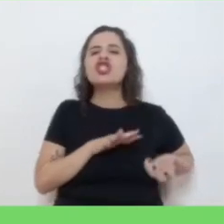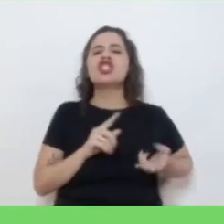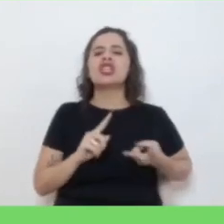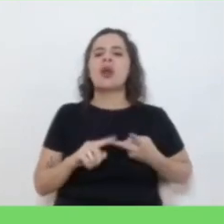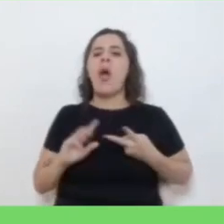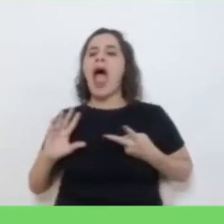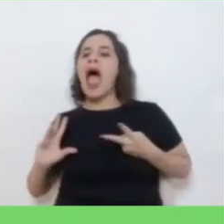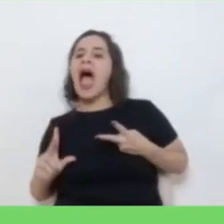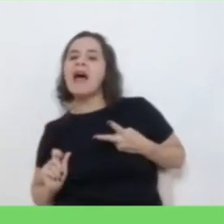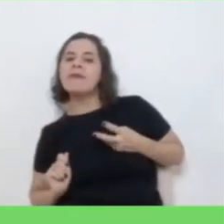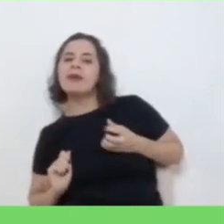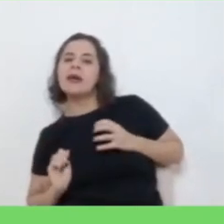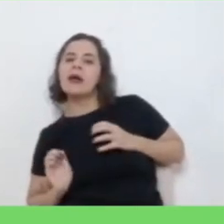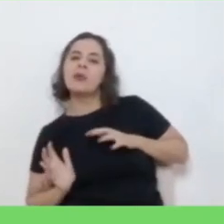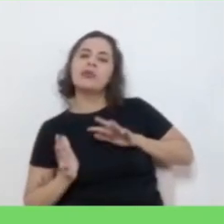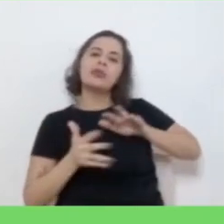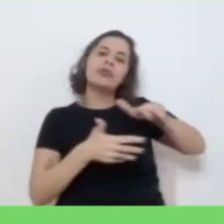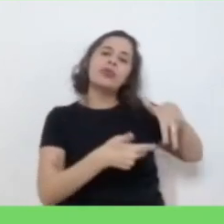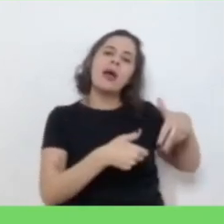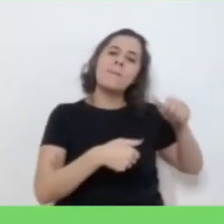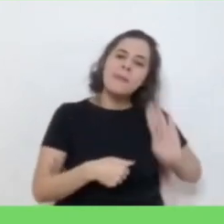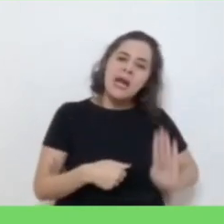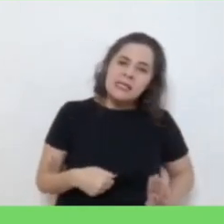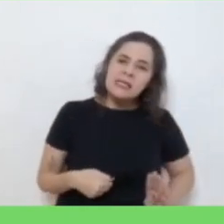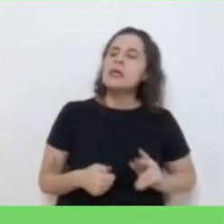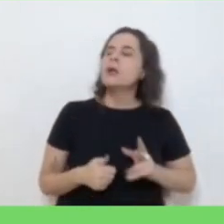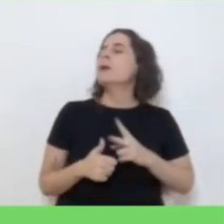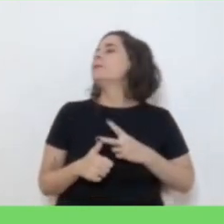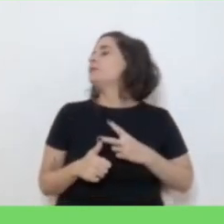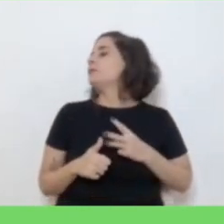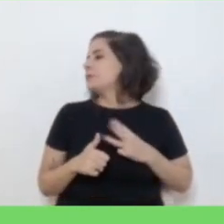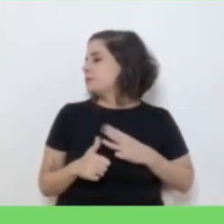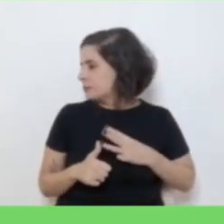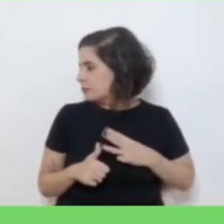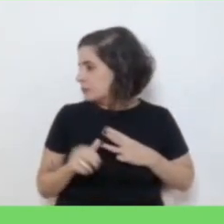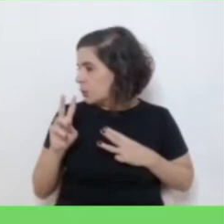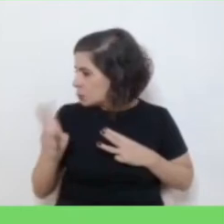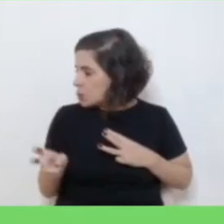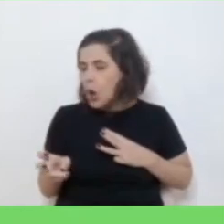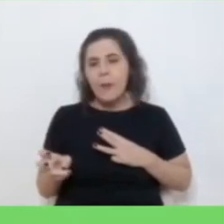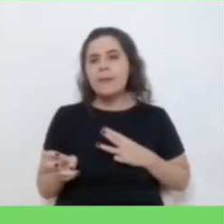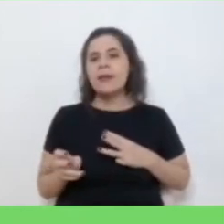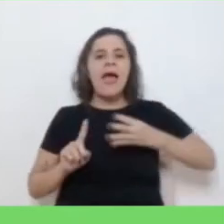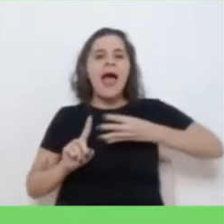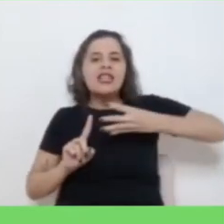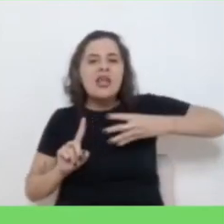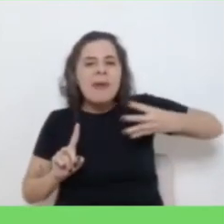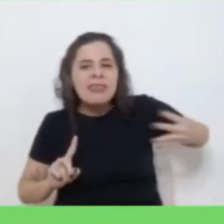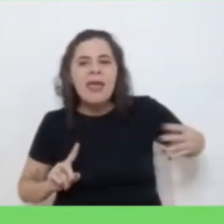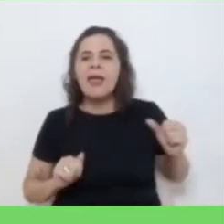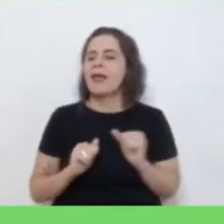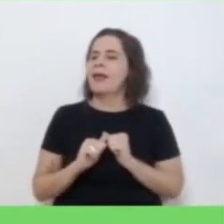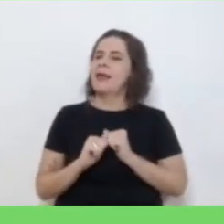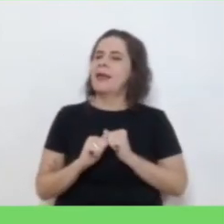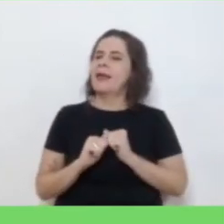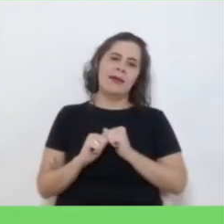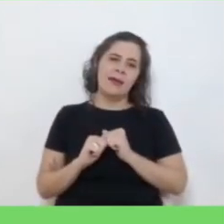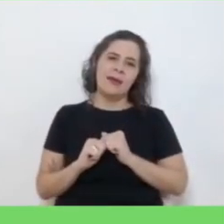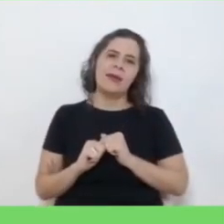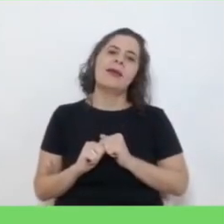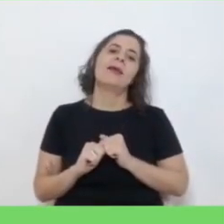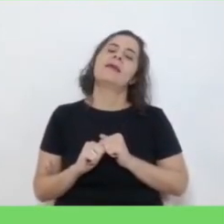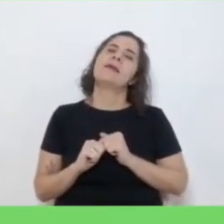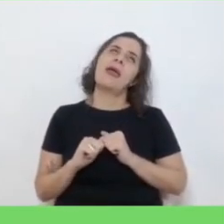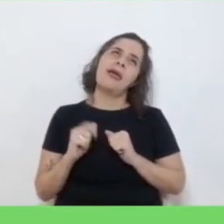diáspora africana aqui para o Brasil, sobre questões LGBT, né,